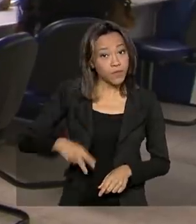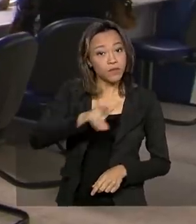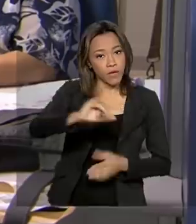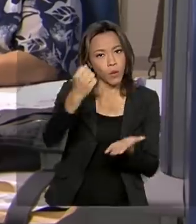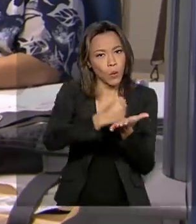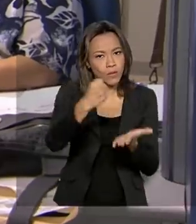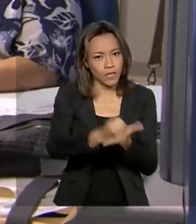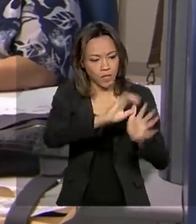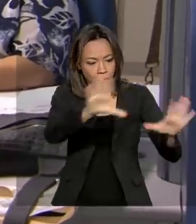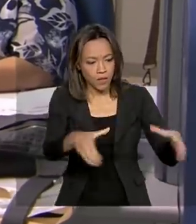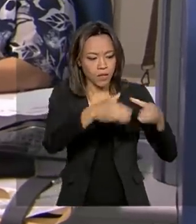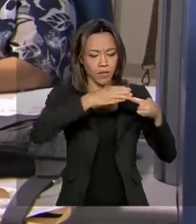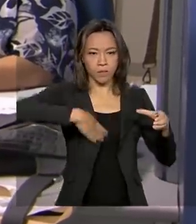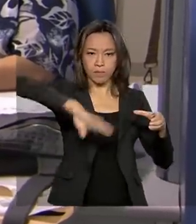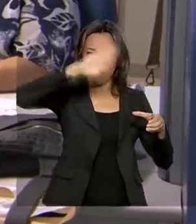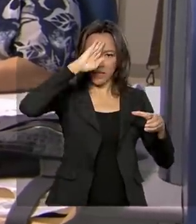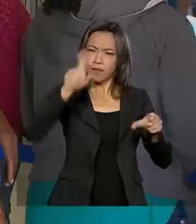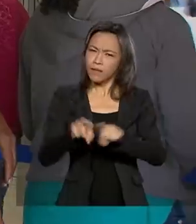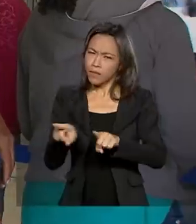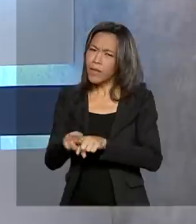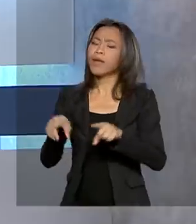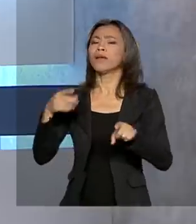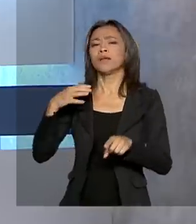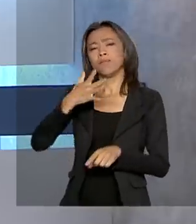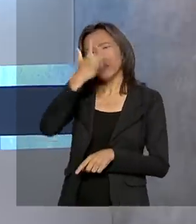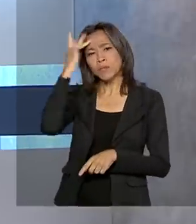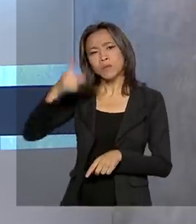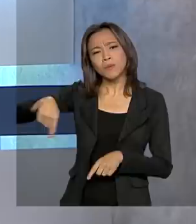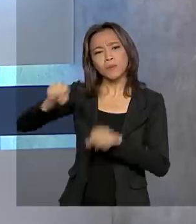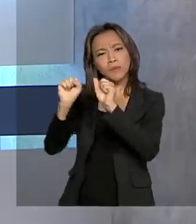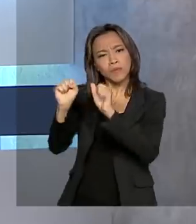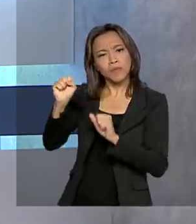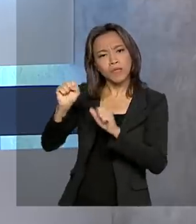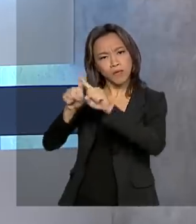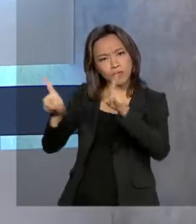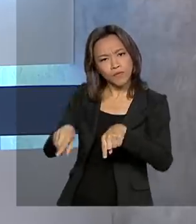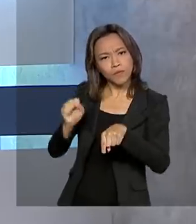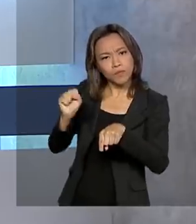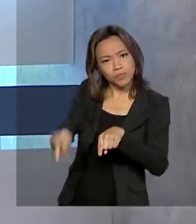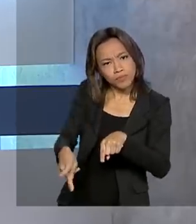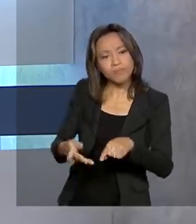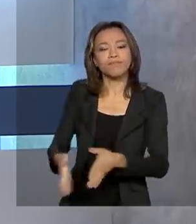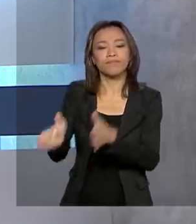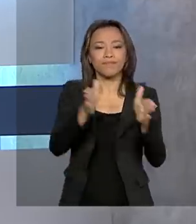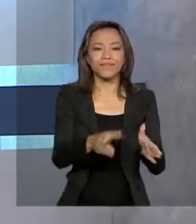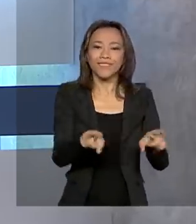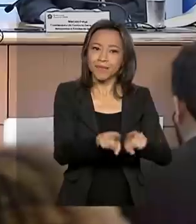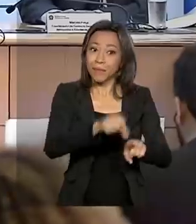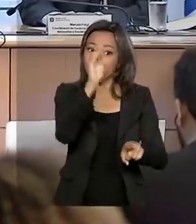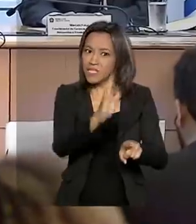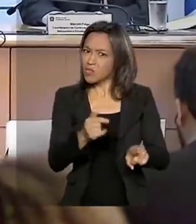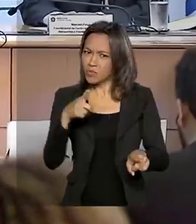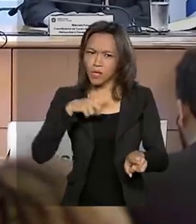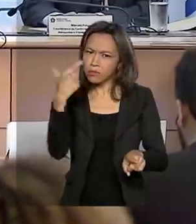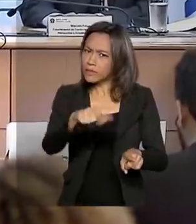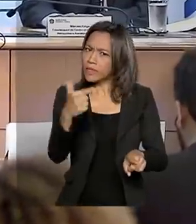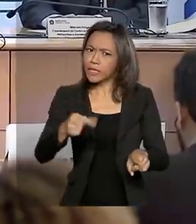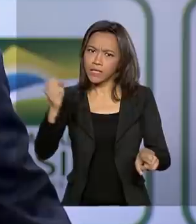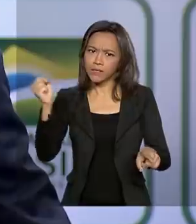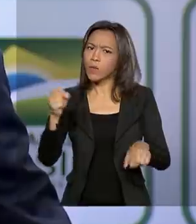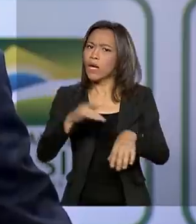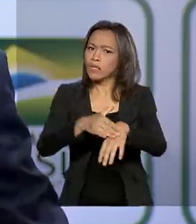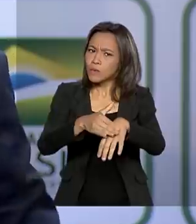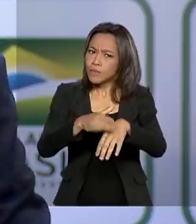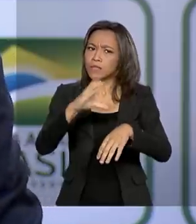além de militares servidores aposentados do órgão e veja também brasil não tem casos confirmados de